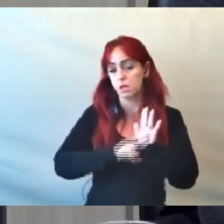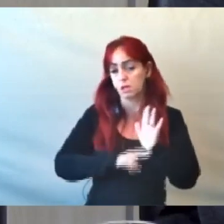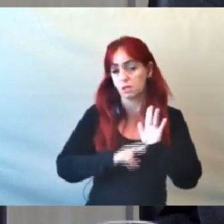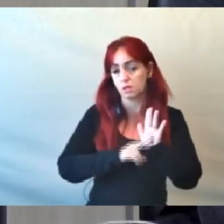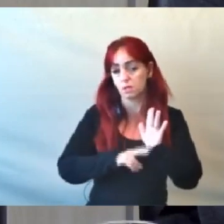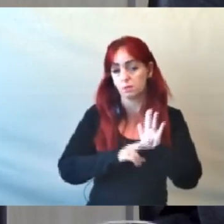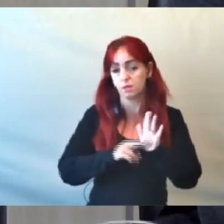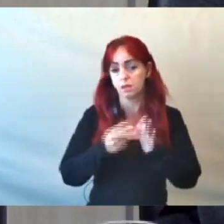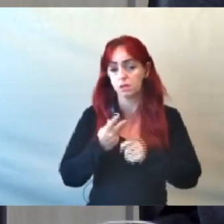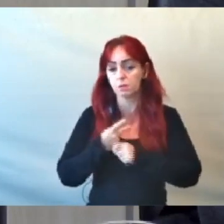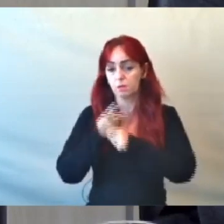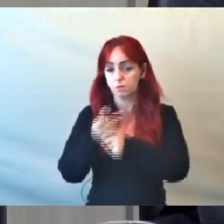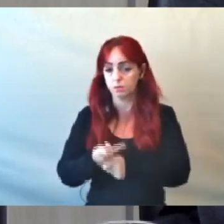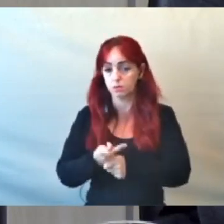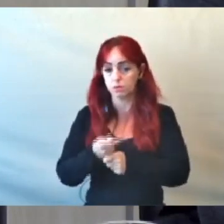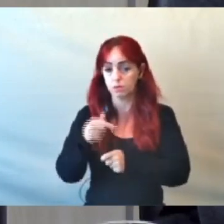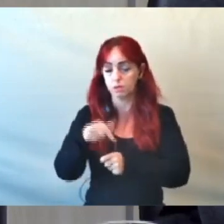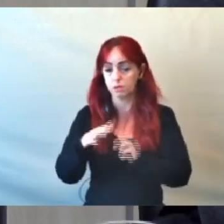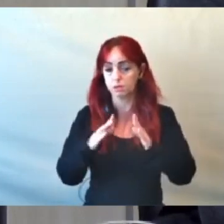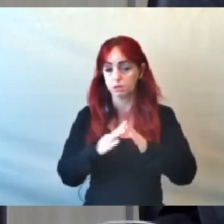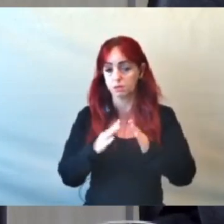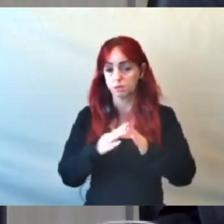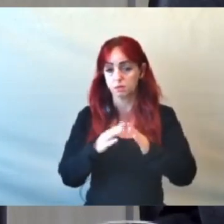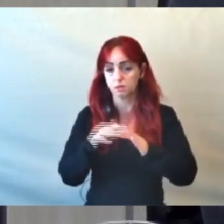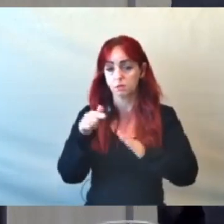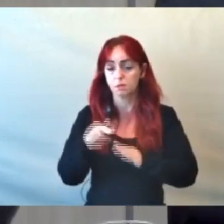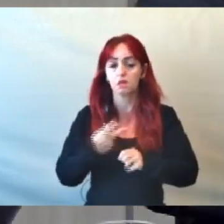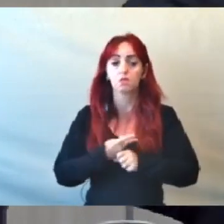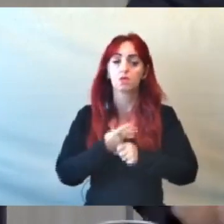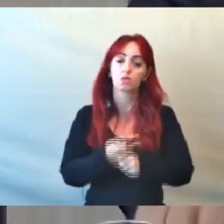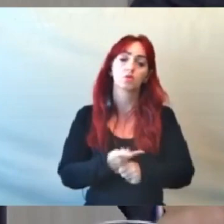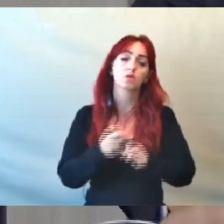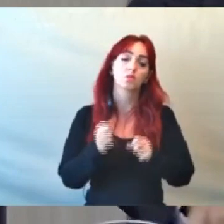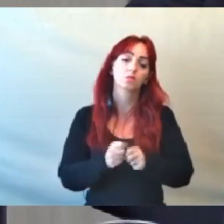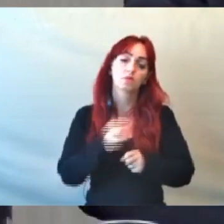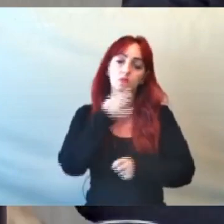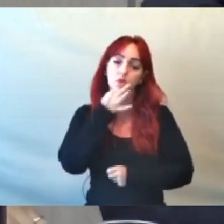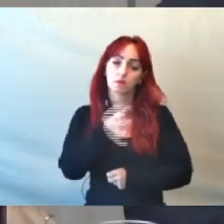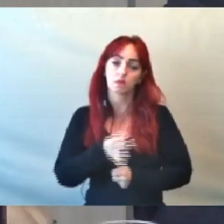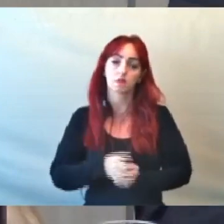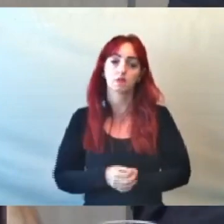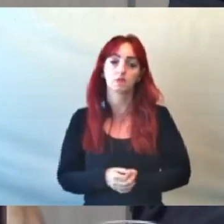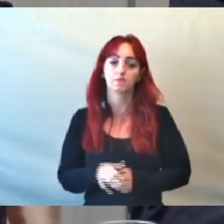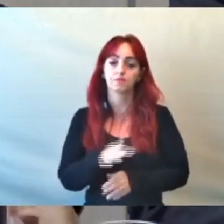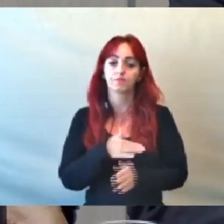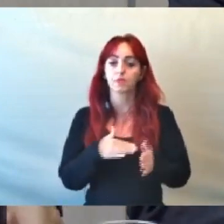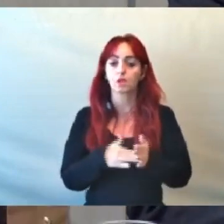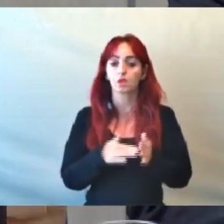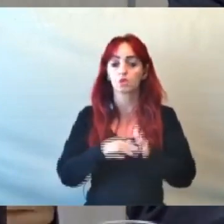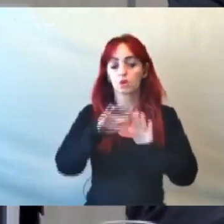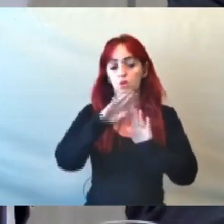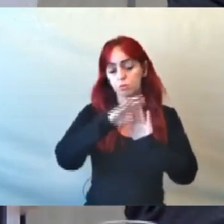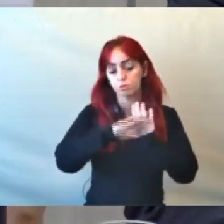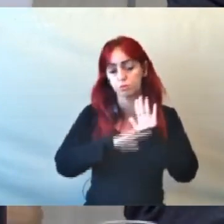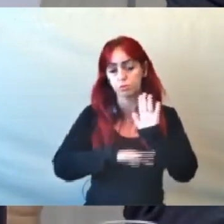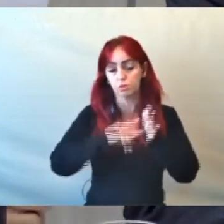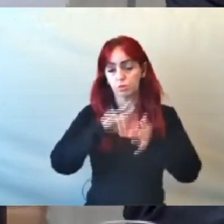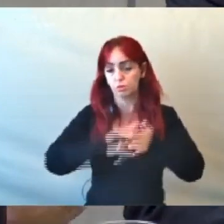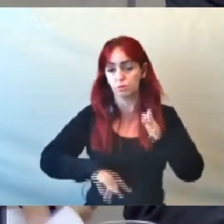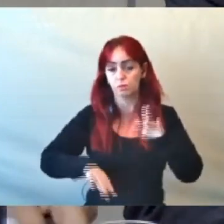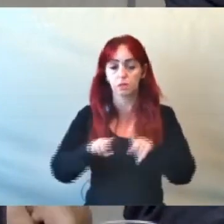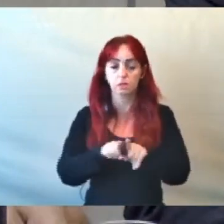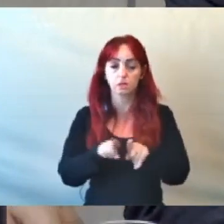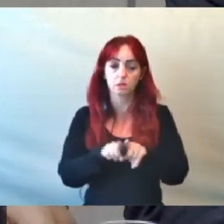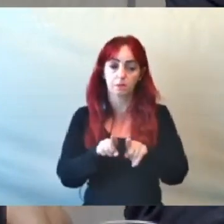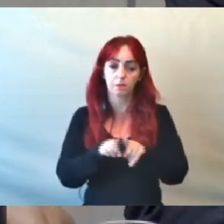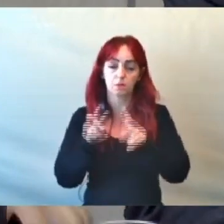que a Procuradoria se manifeste sobre todo o teor do documento e também sobre a fundamentação jurídica